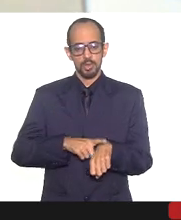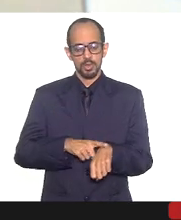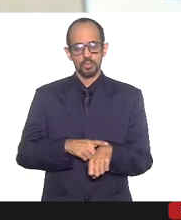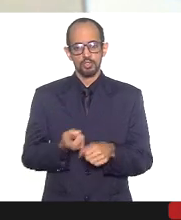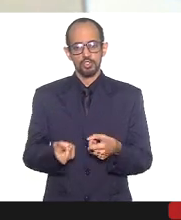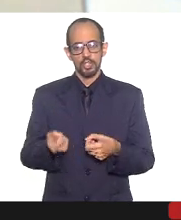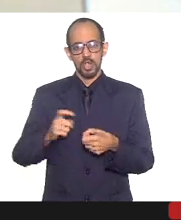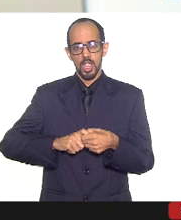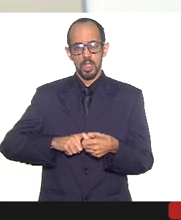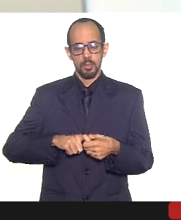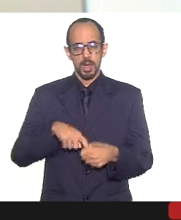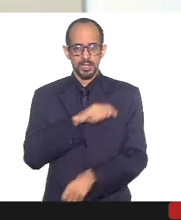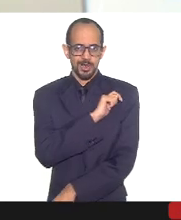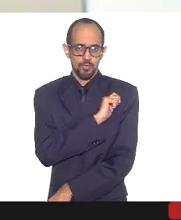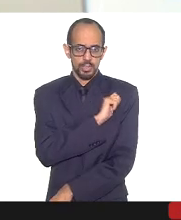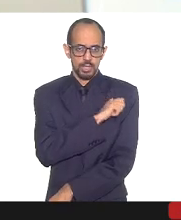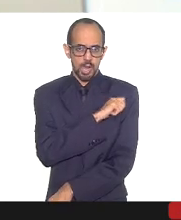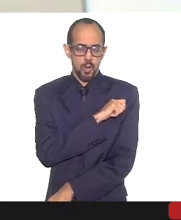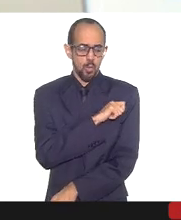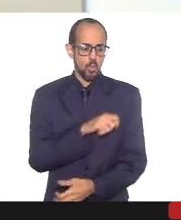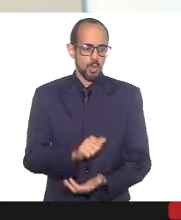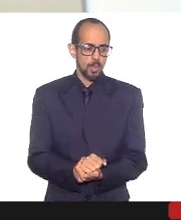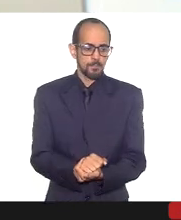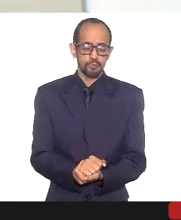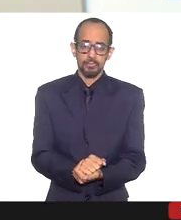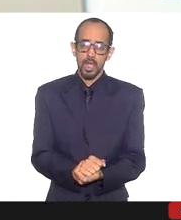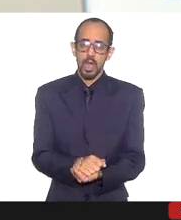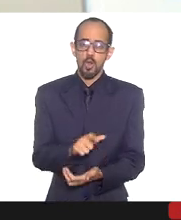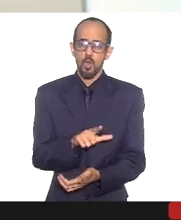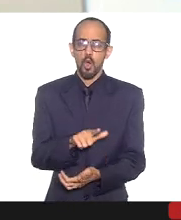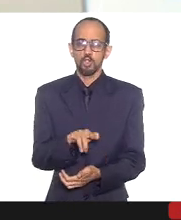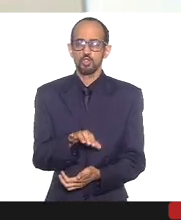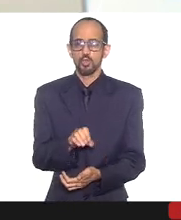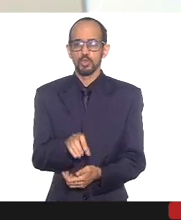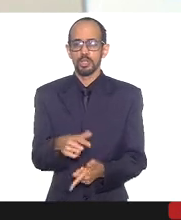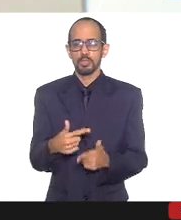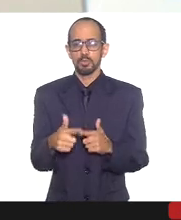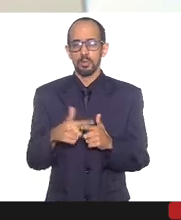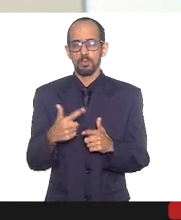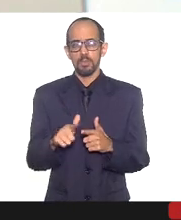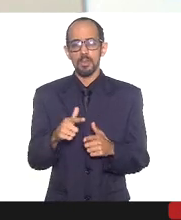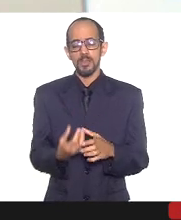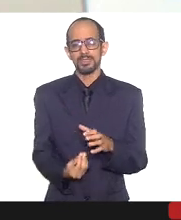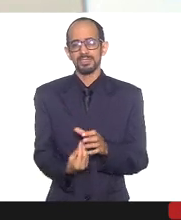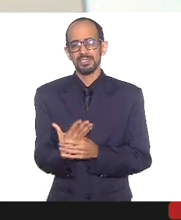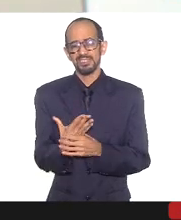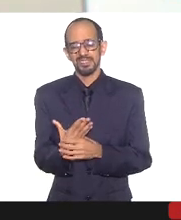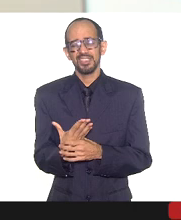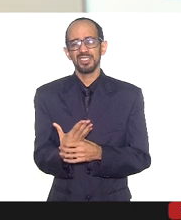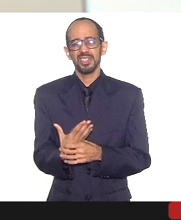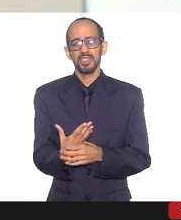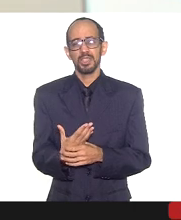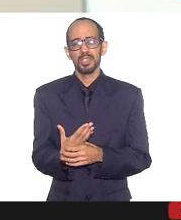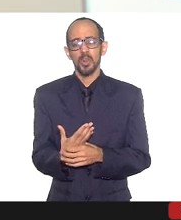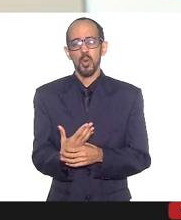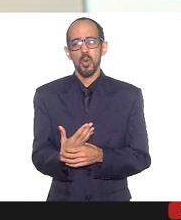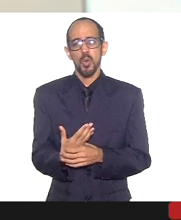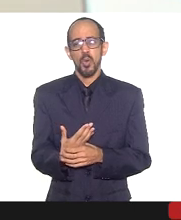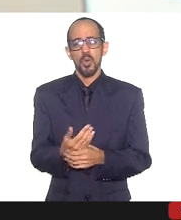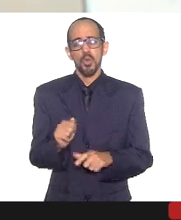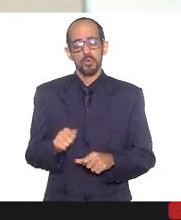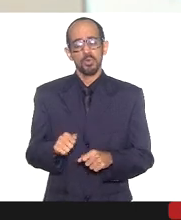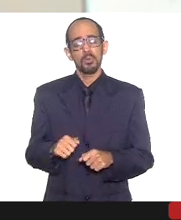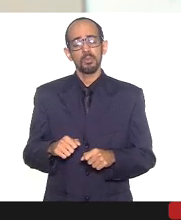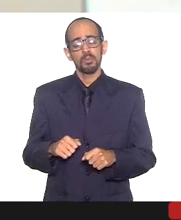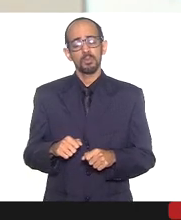fiscal. Essa situação, evidentemente, nos coloca especificidades no enfrentamento das questões